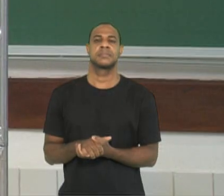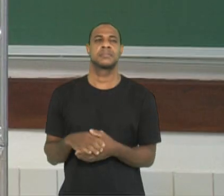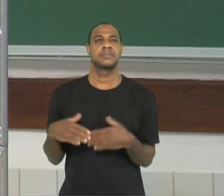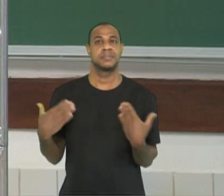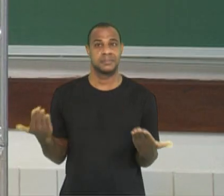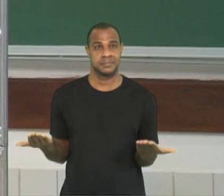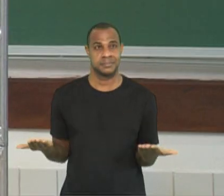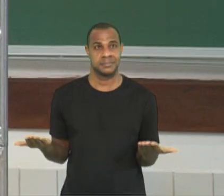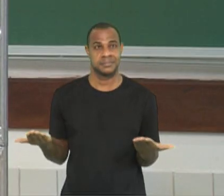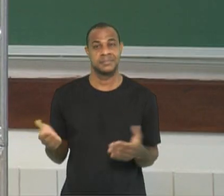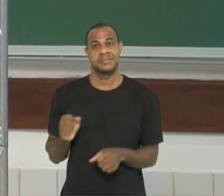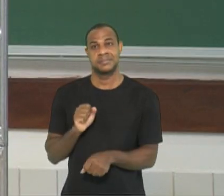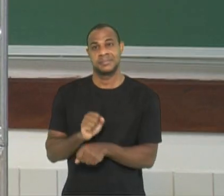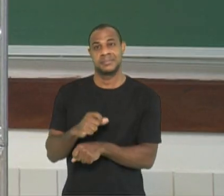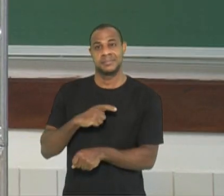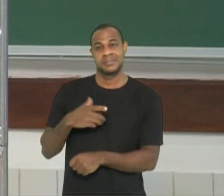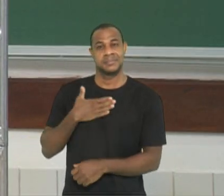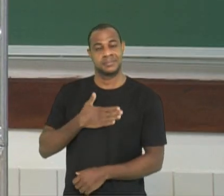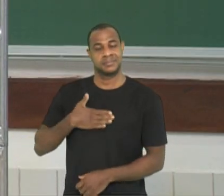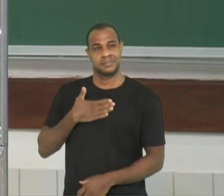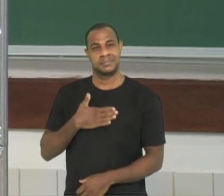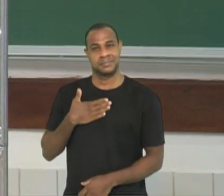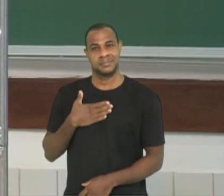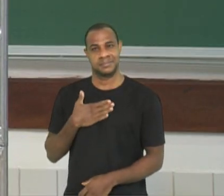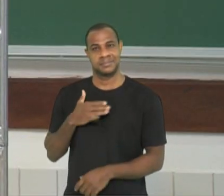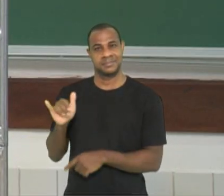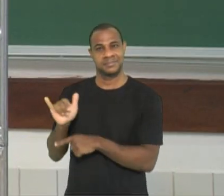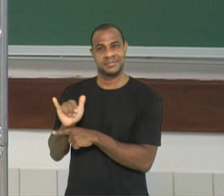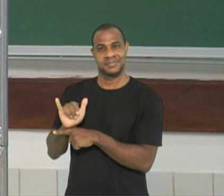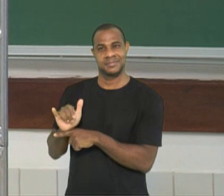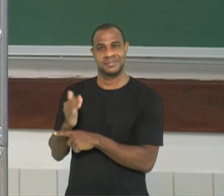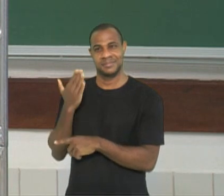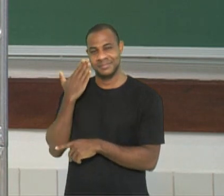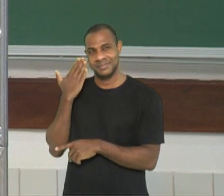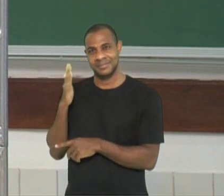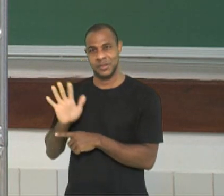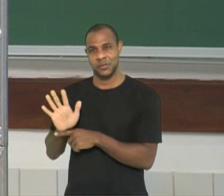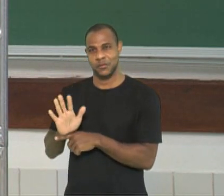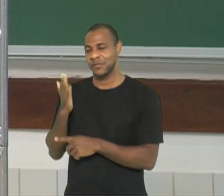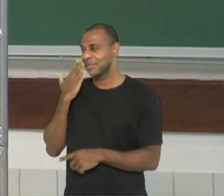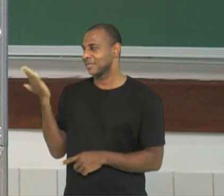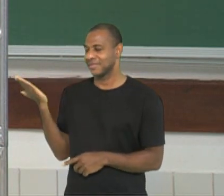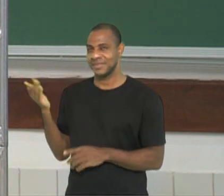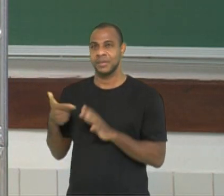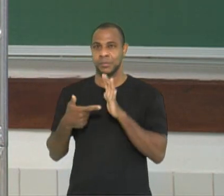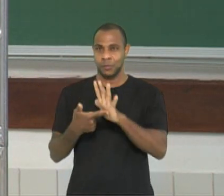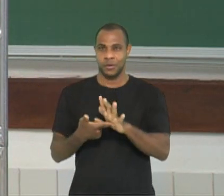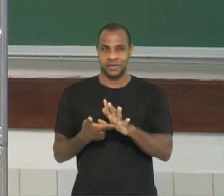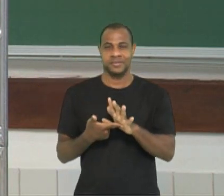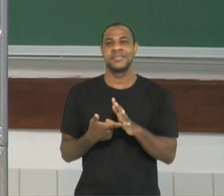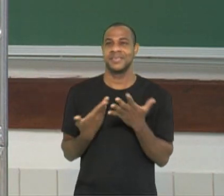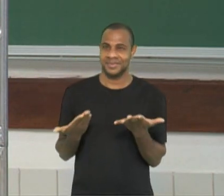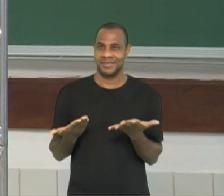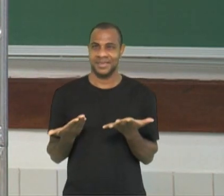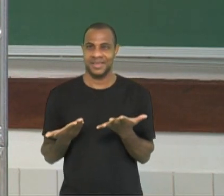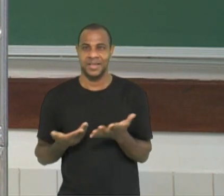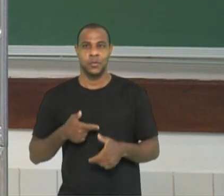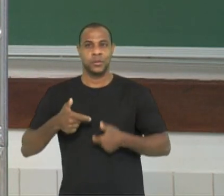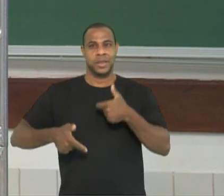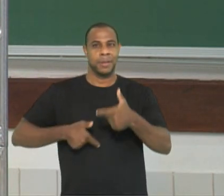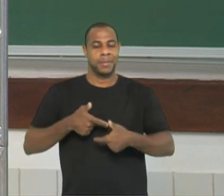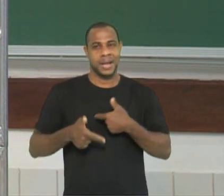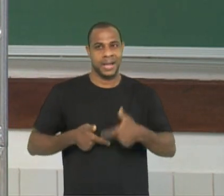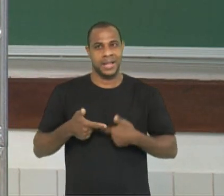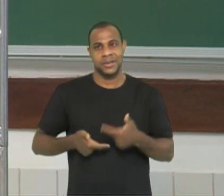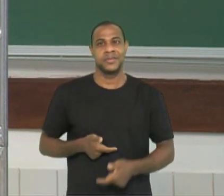Muito bem, espero que você tenha gostado desse vídeo que mostra a magnitude da usina hidrelétrica de Itaipu e a sua importância